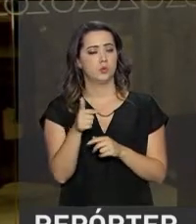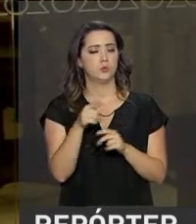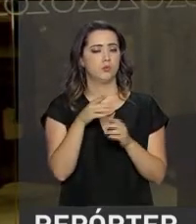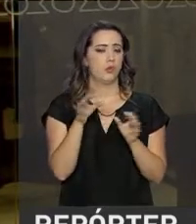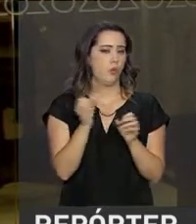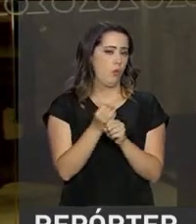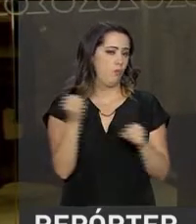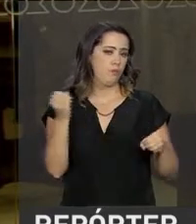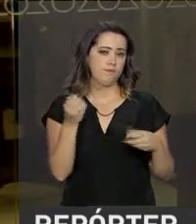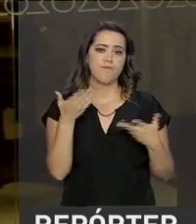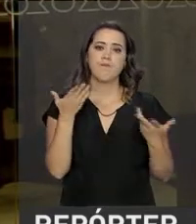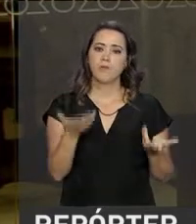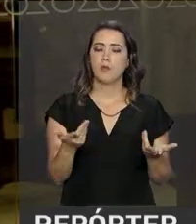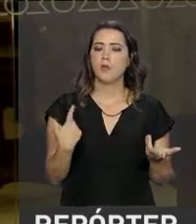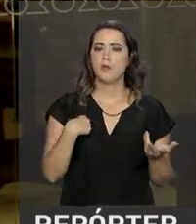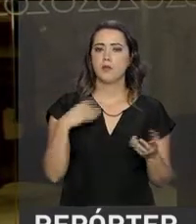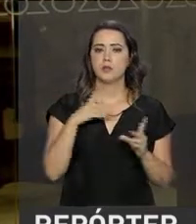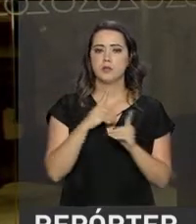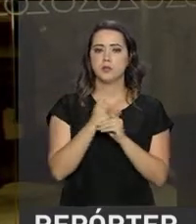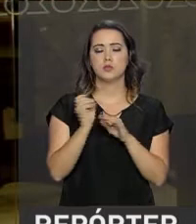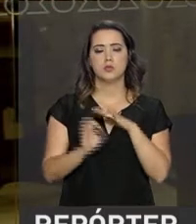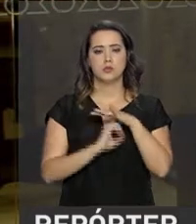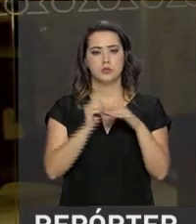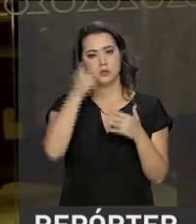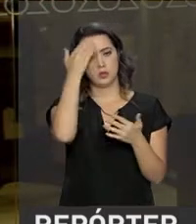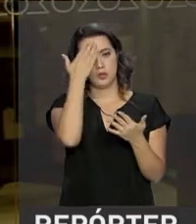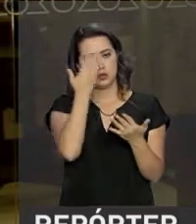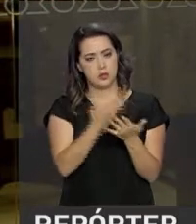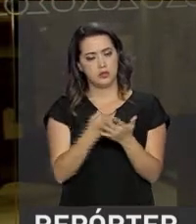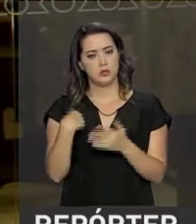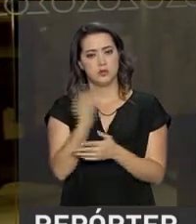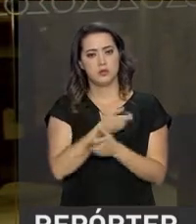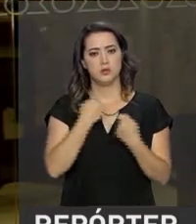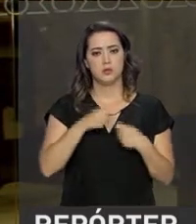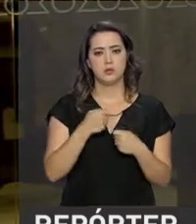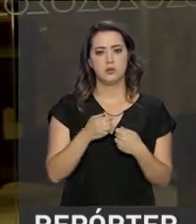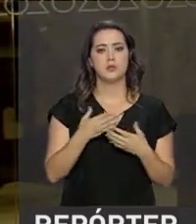ainda. E assim, quando a gente encontra uma empresa que acredita na gente, a gente